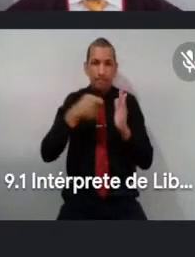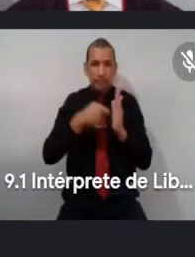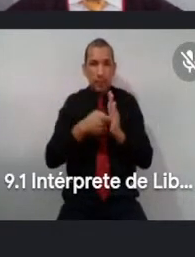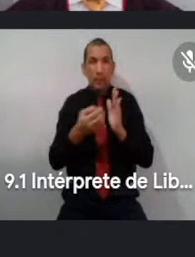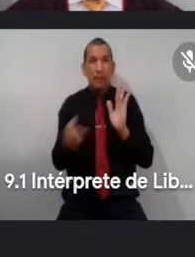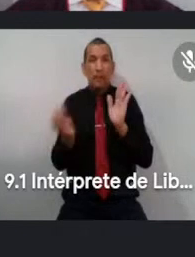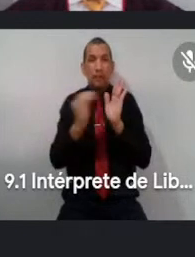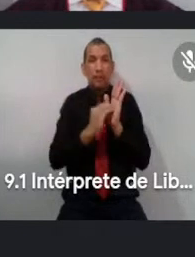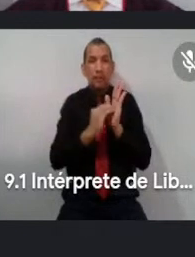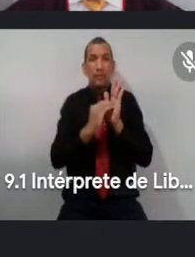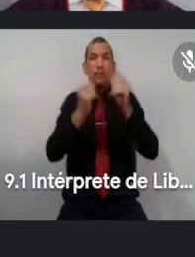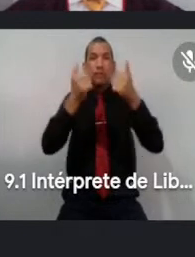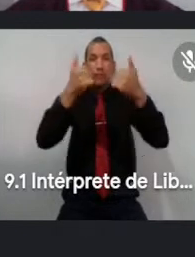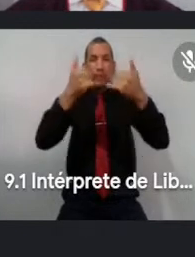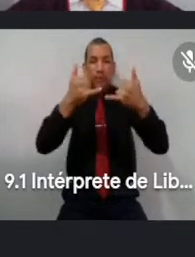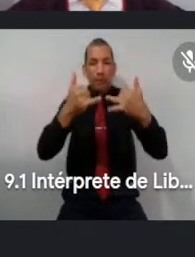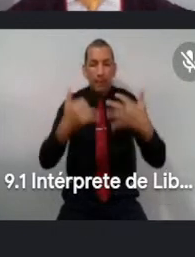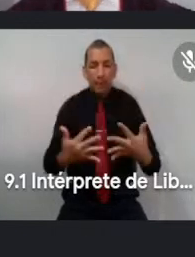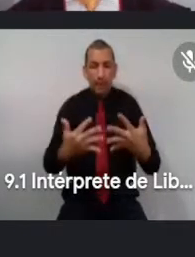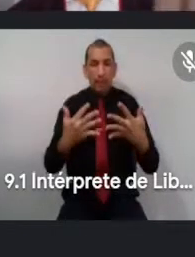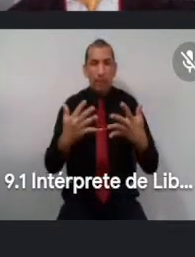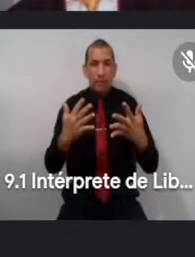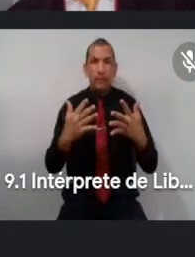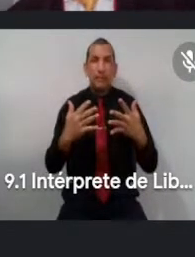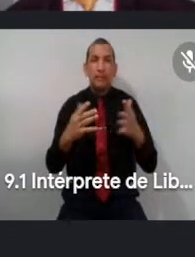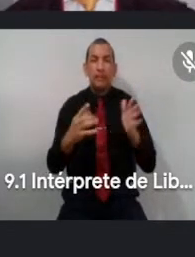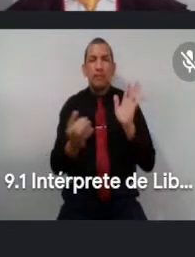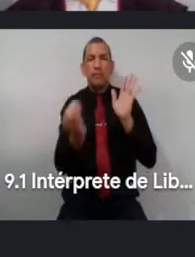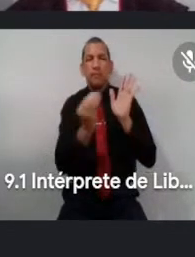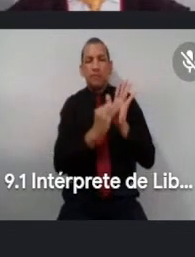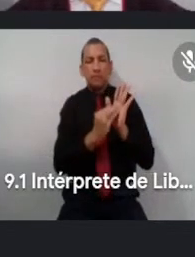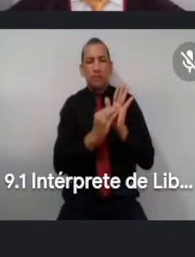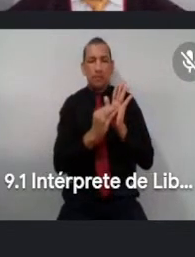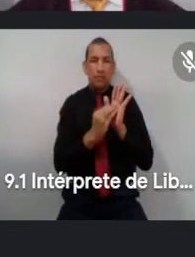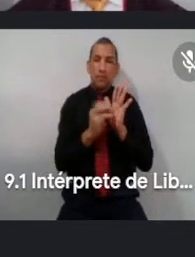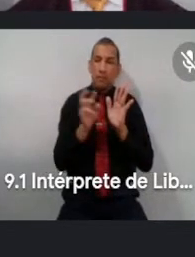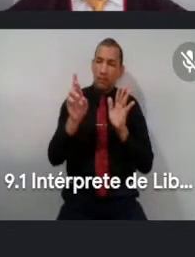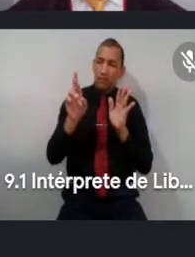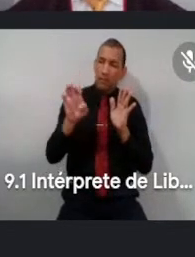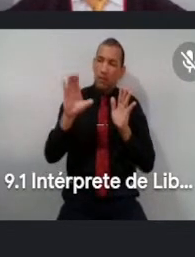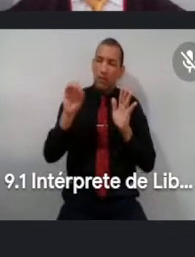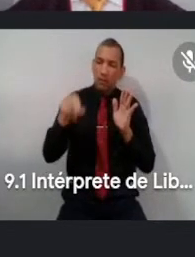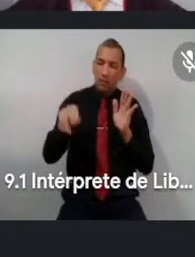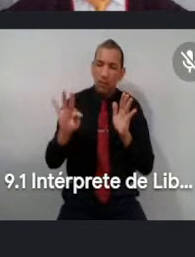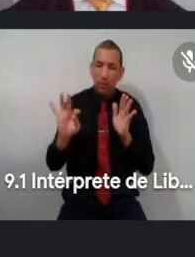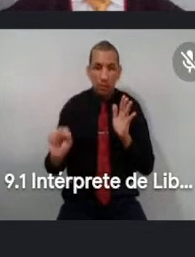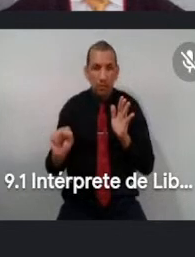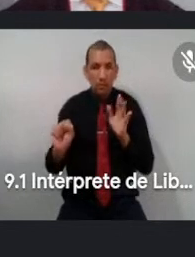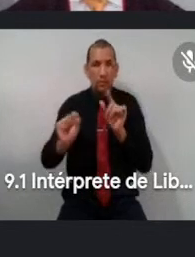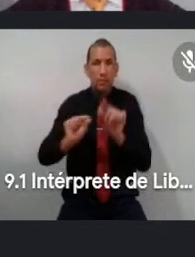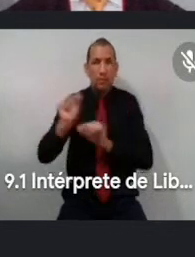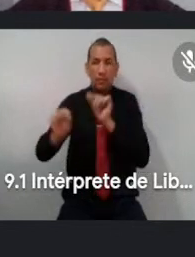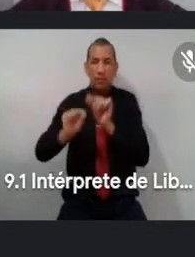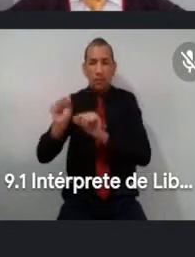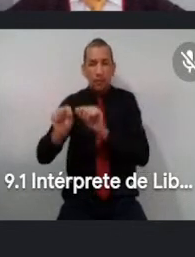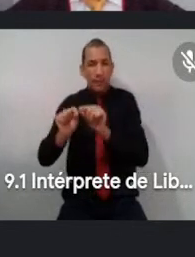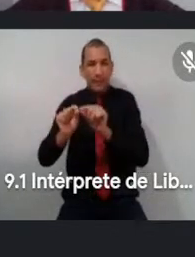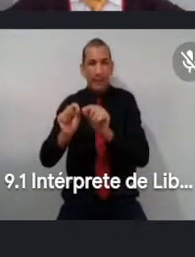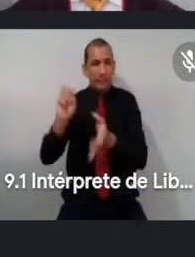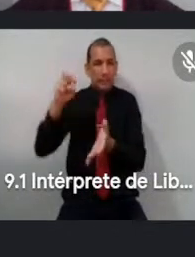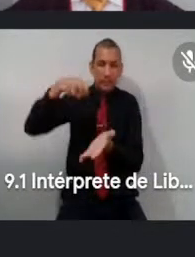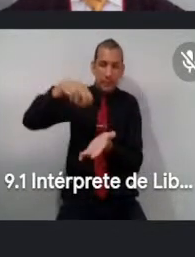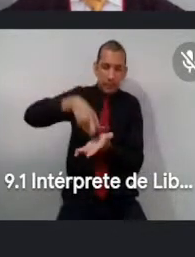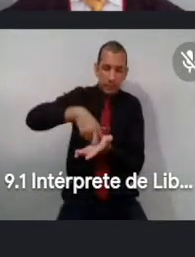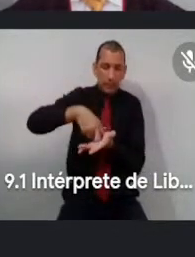tem uma preliminar foi levantada seu presente pelos Correios Aonde eles argumentam que a